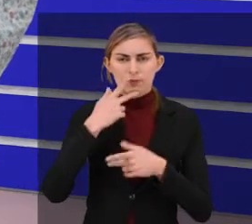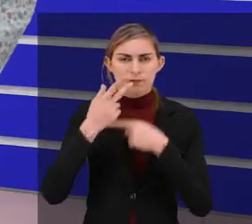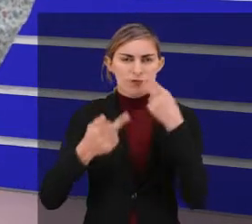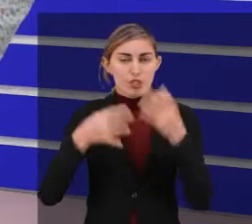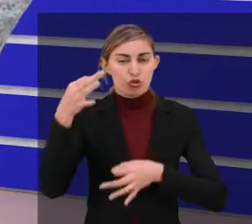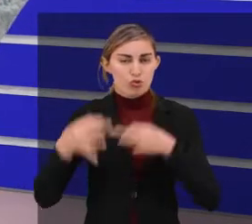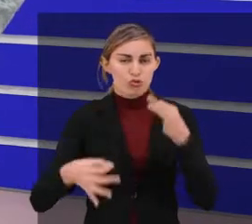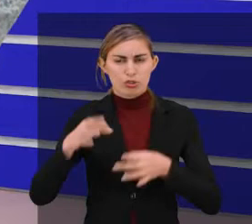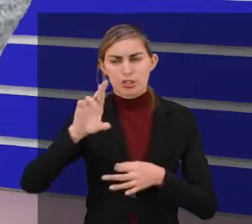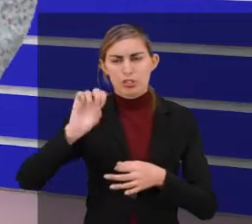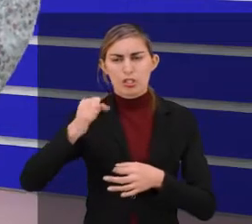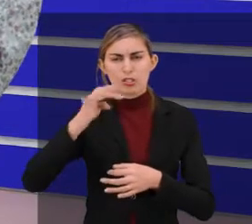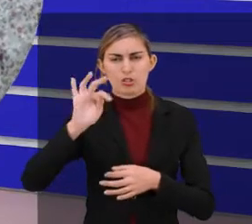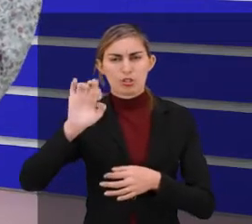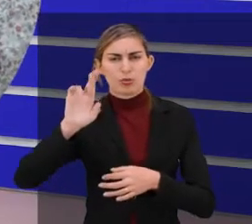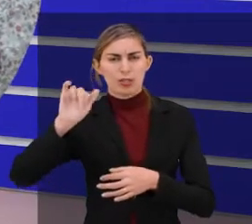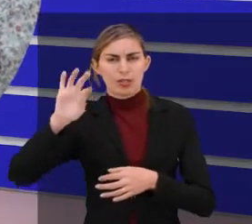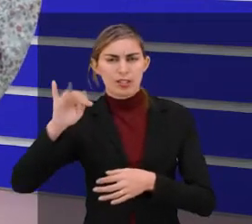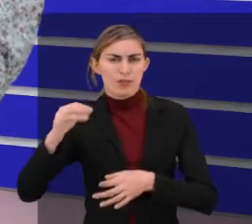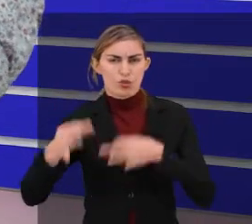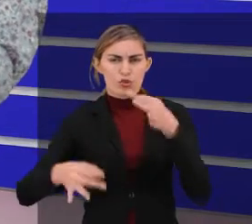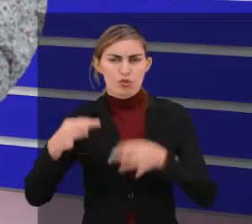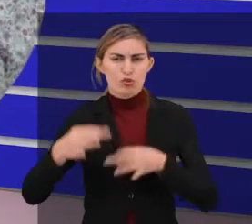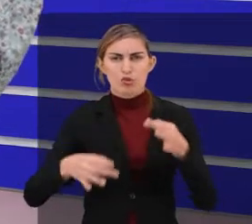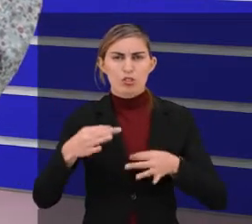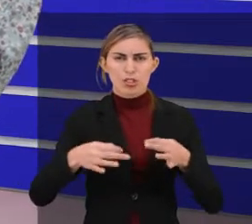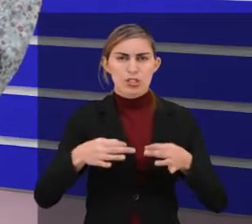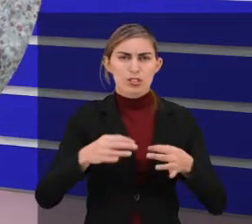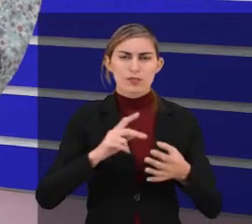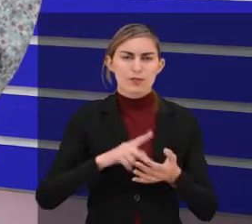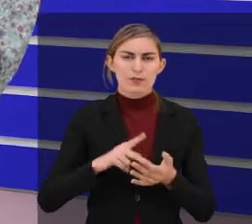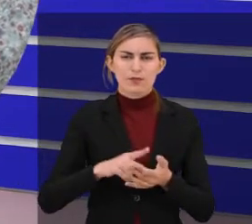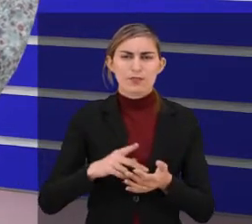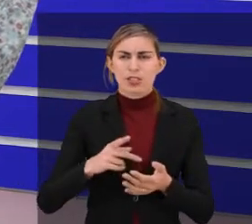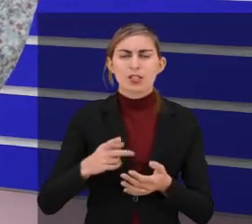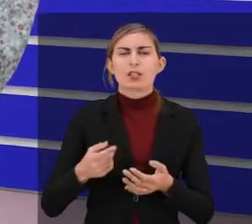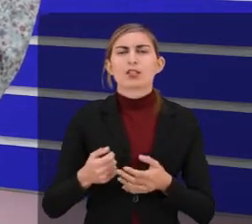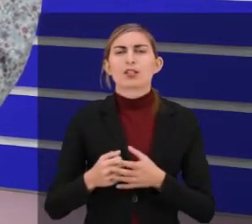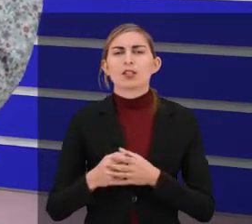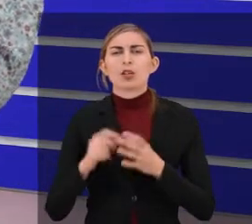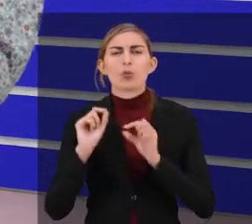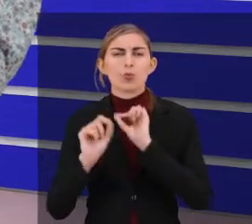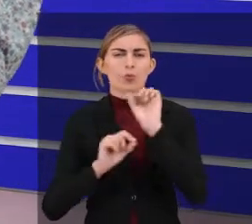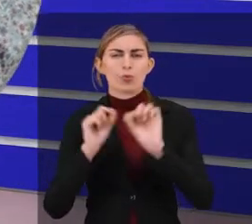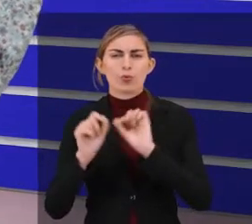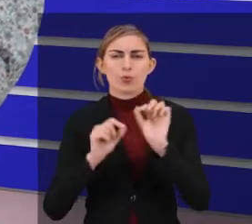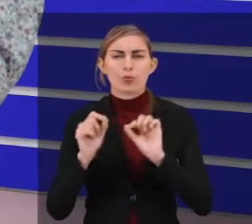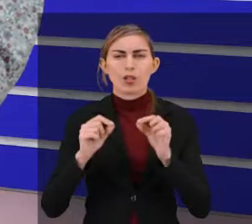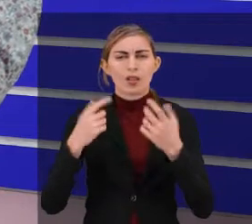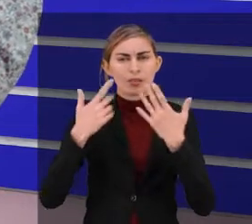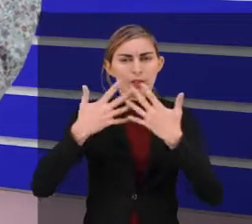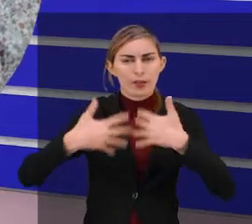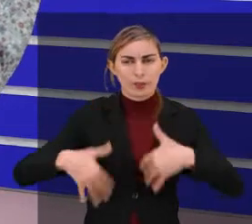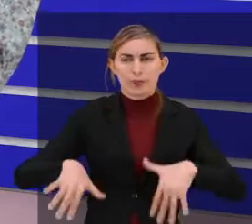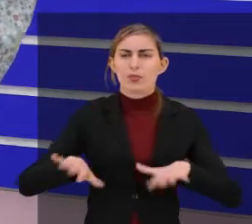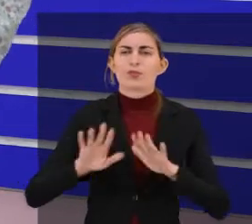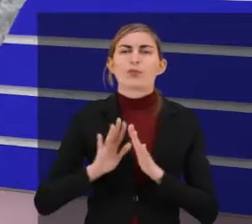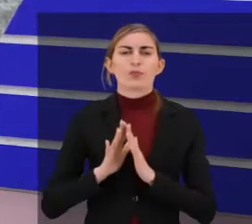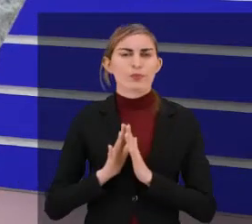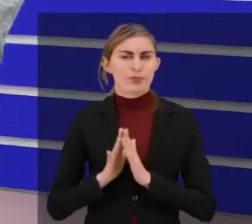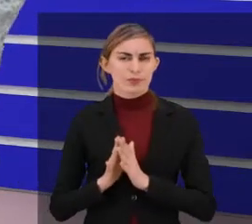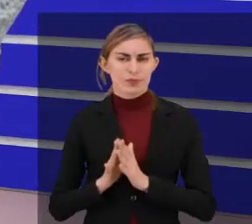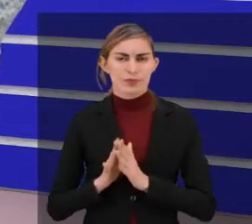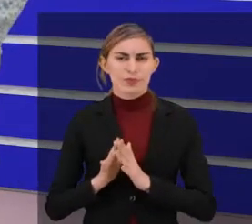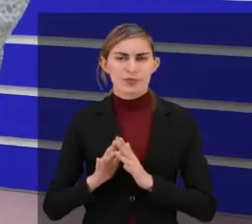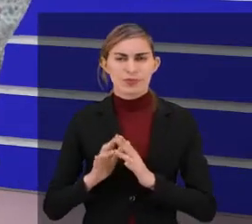de justiça restaurativa, não é uma justiça da justiça. É uma justiça natural, aquela justiça,